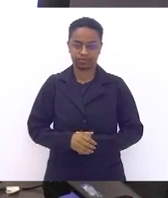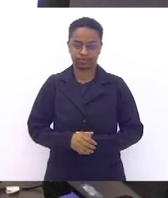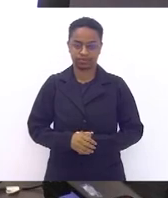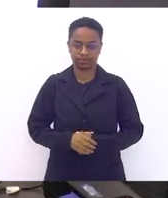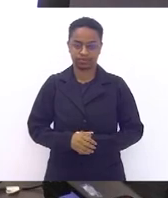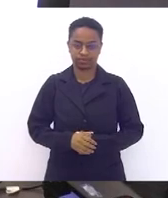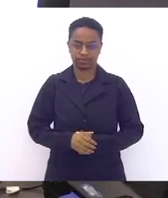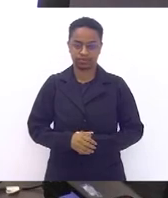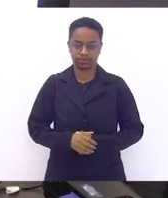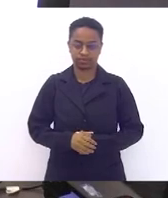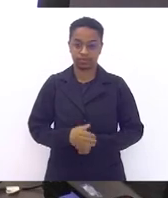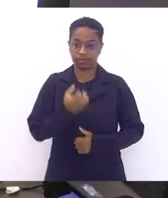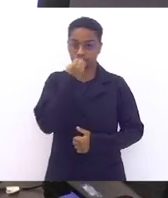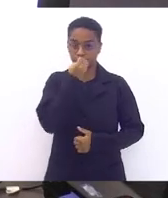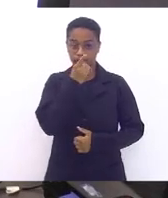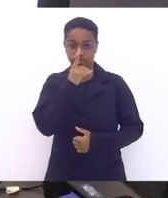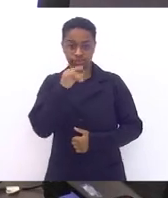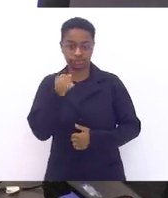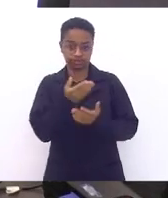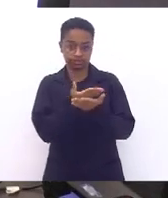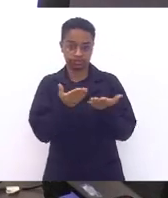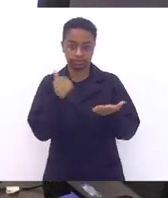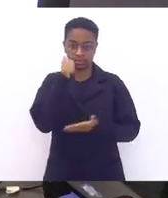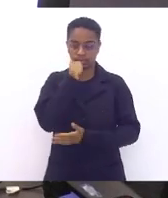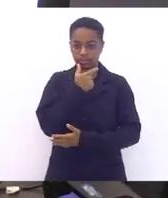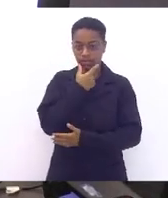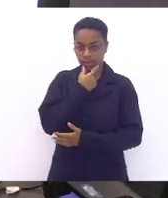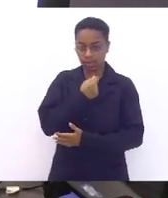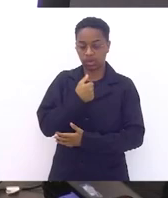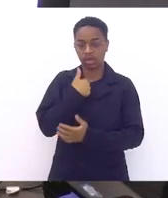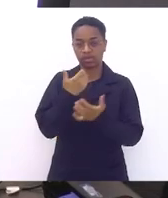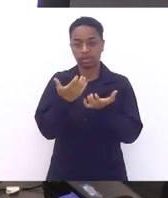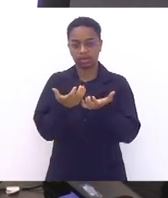Bom dia a todas e todos. Quero